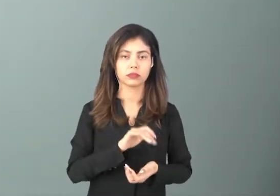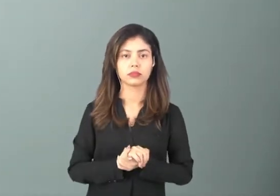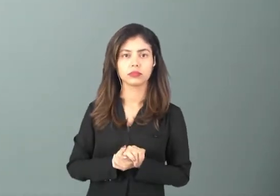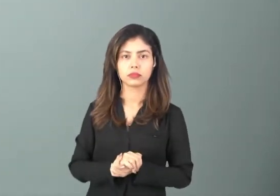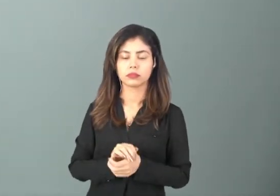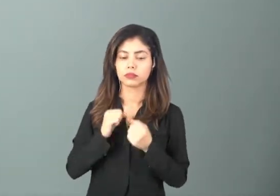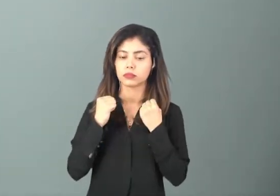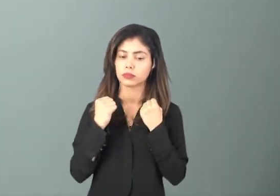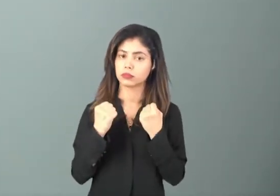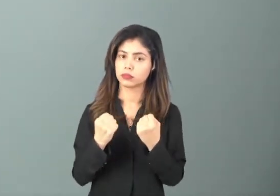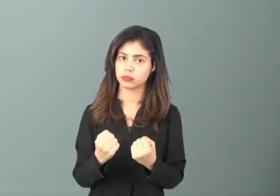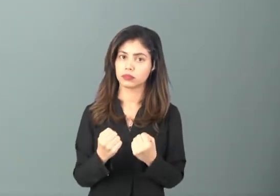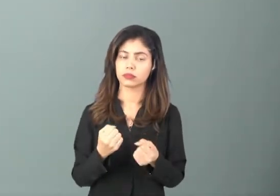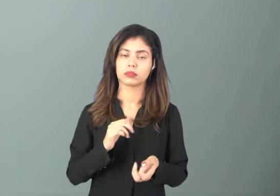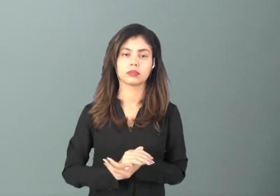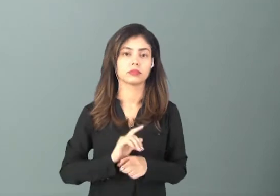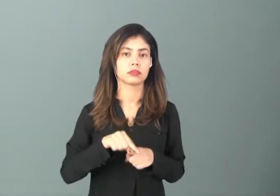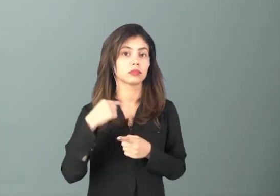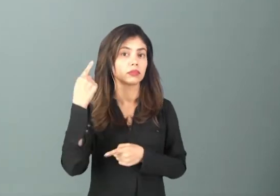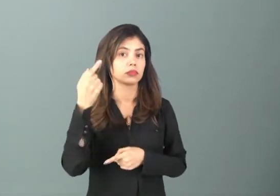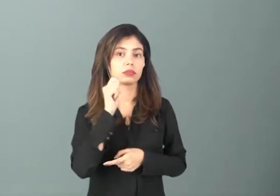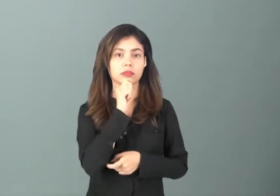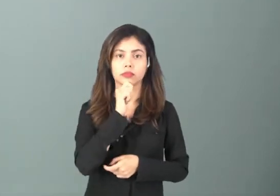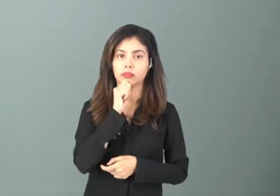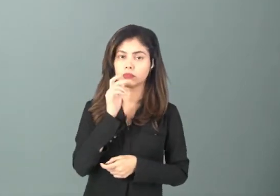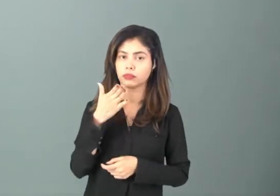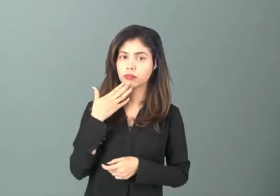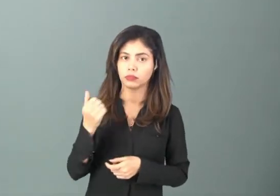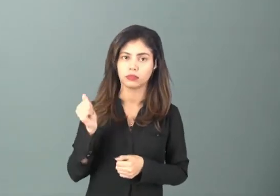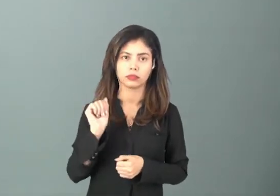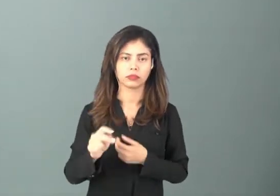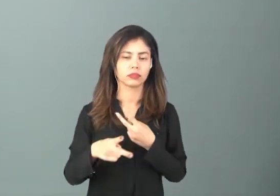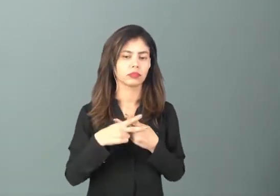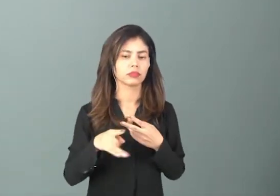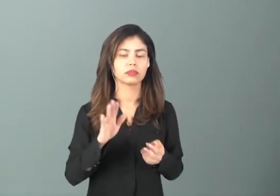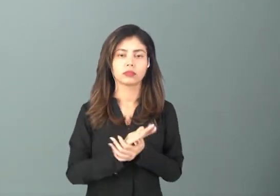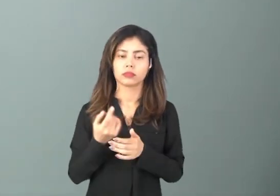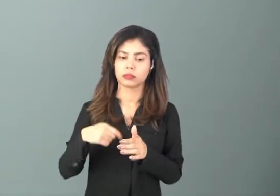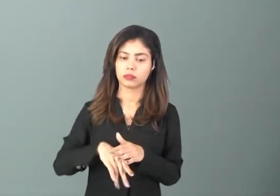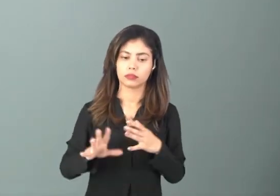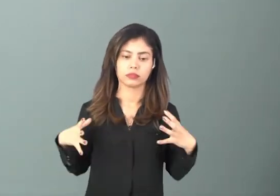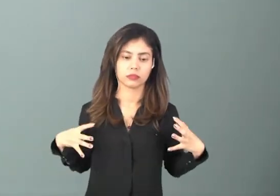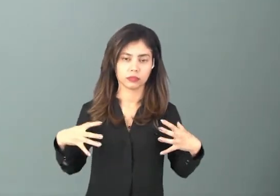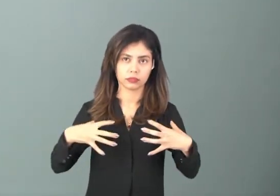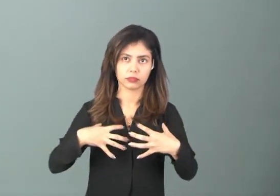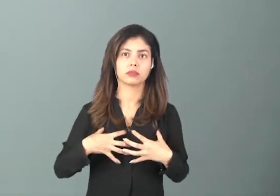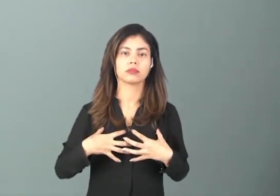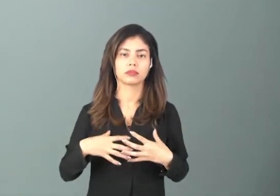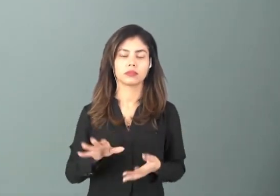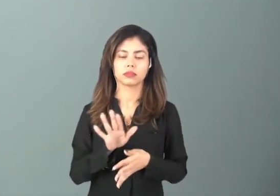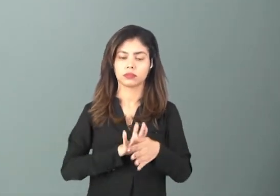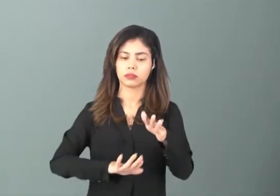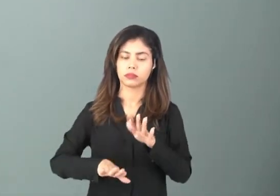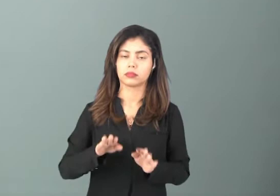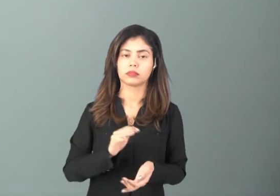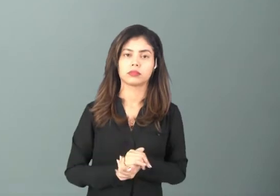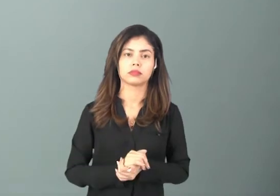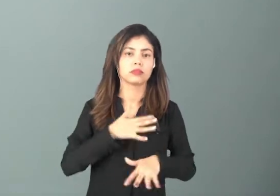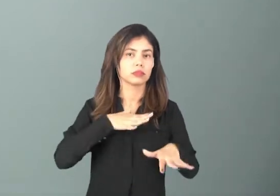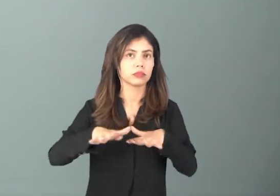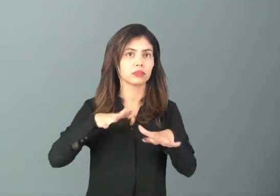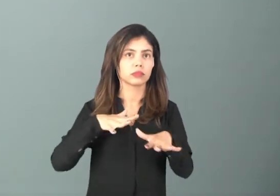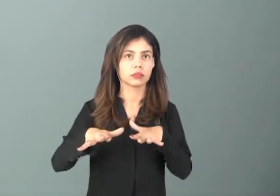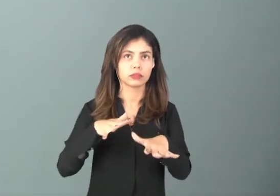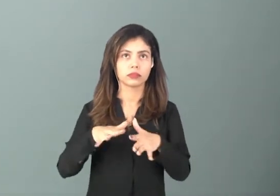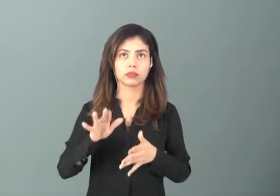a função de sustentação Além disso vai garantir a proteção de alguns órgãos internos como eu já falei para vocês vai auxiliar no